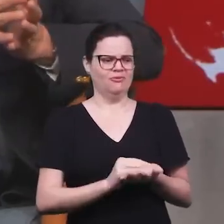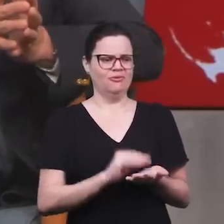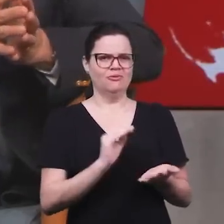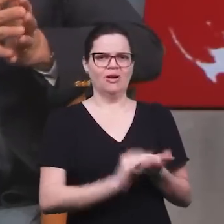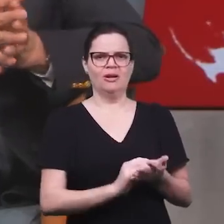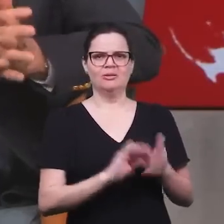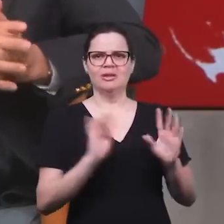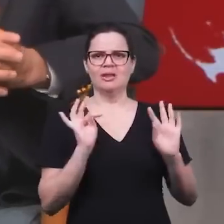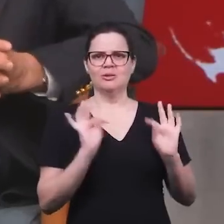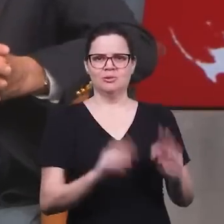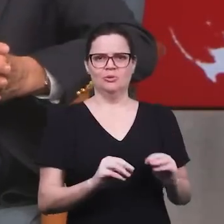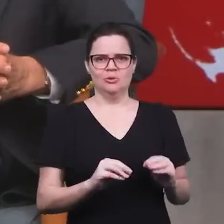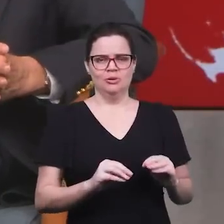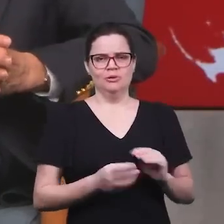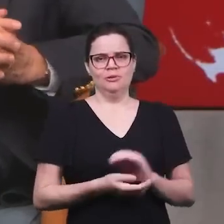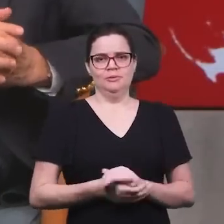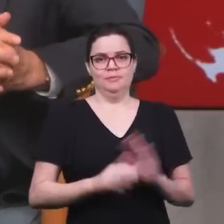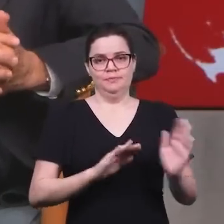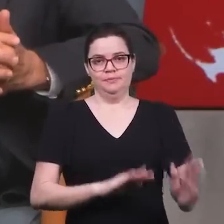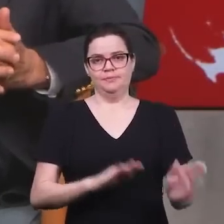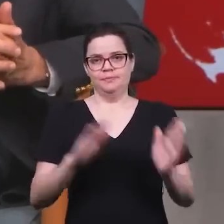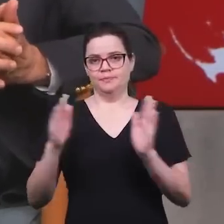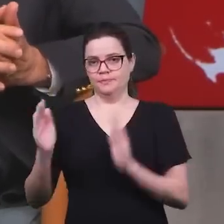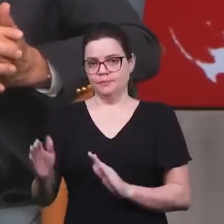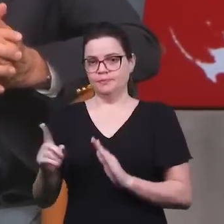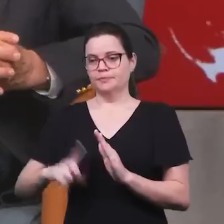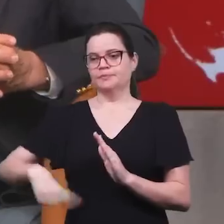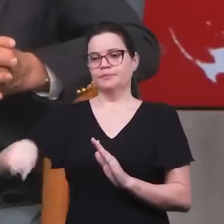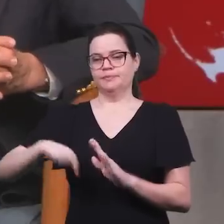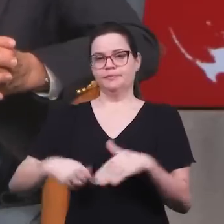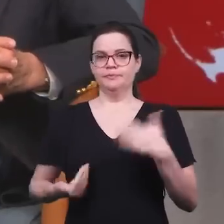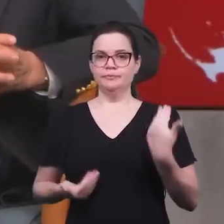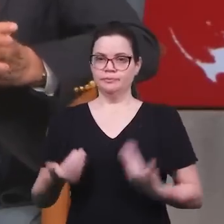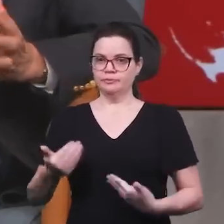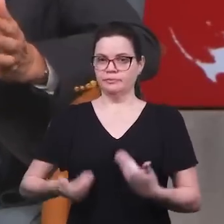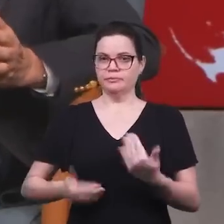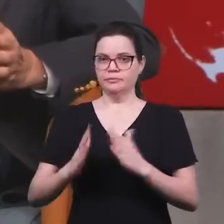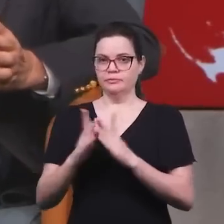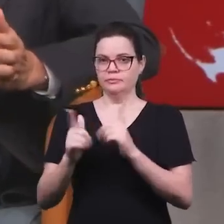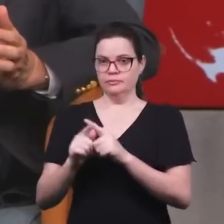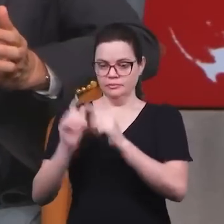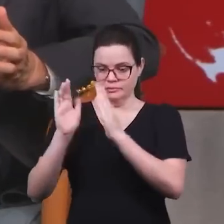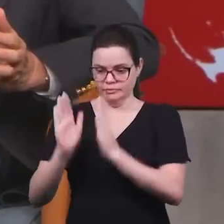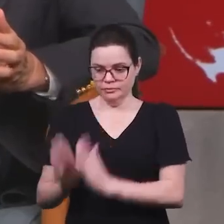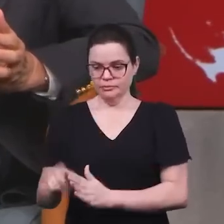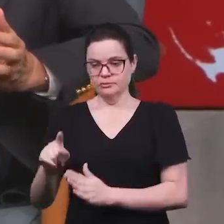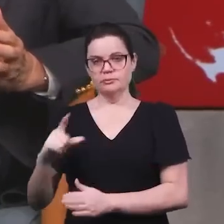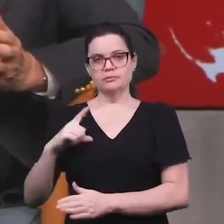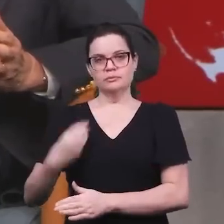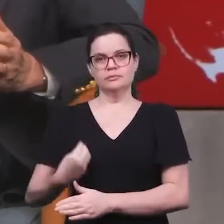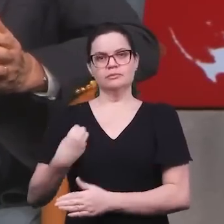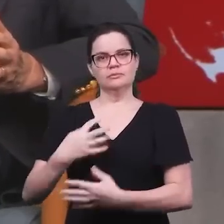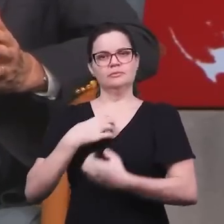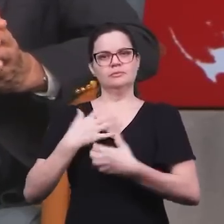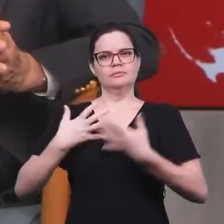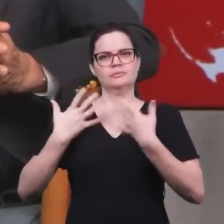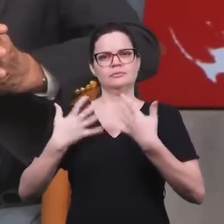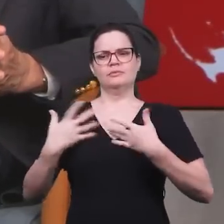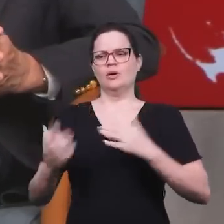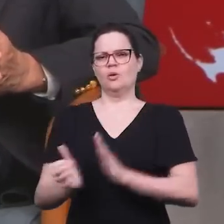Por outro lado, a igreja verdadeira é aquela que caminha com alegria,